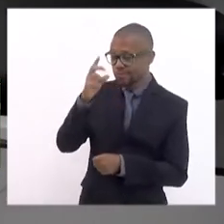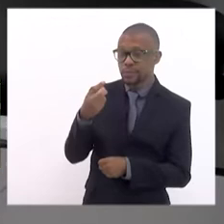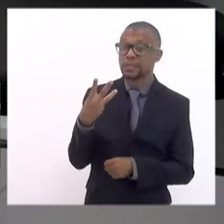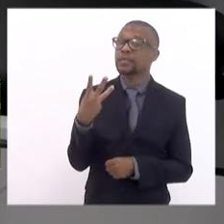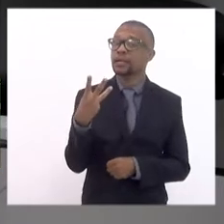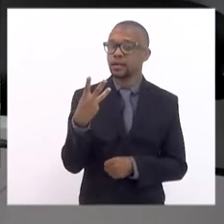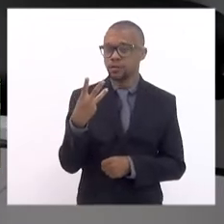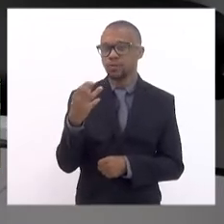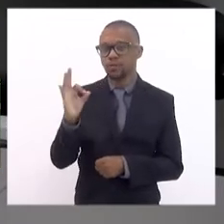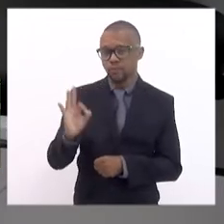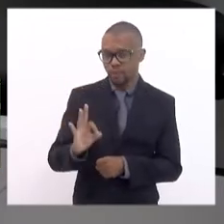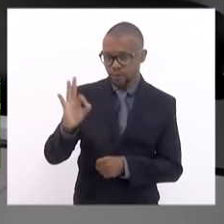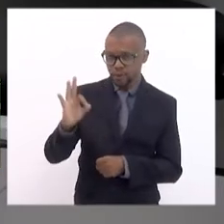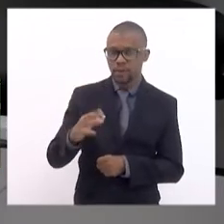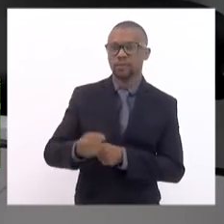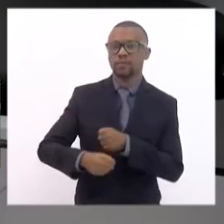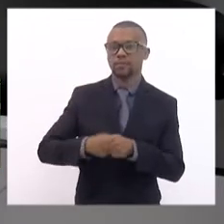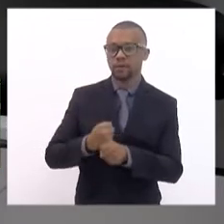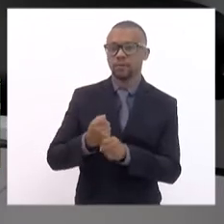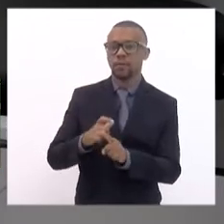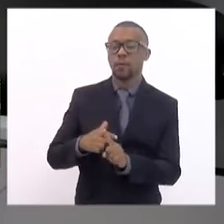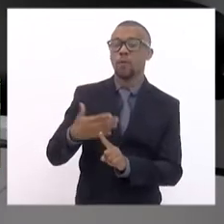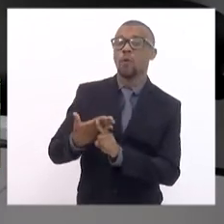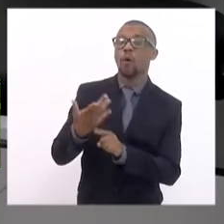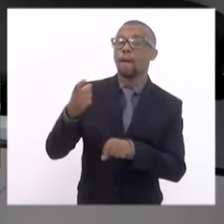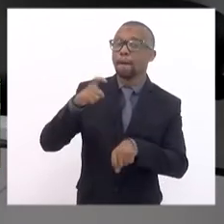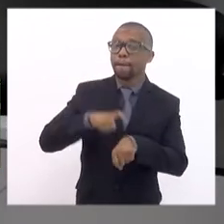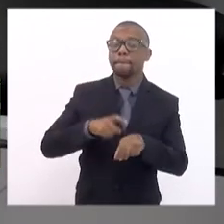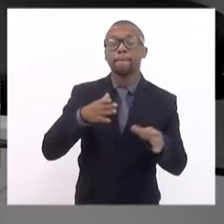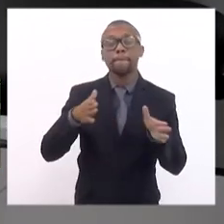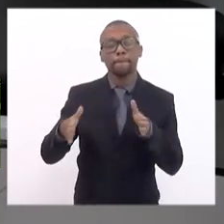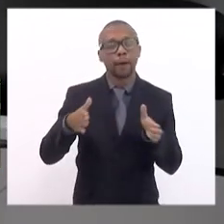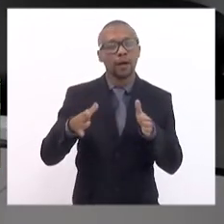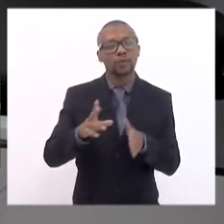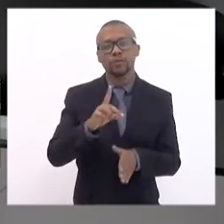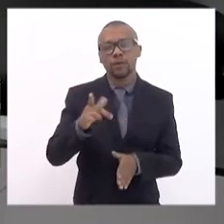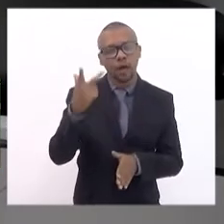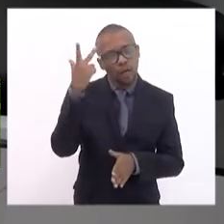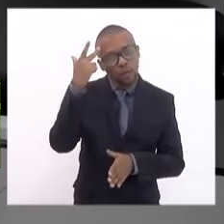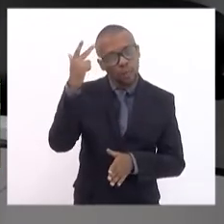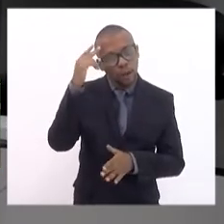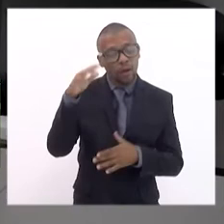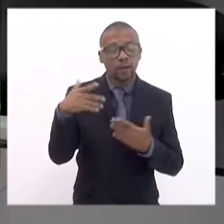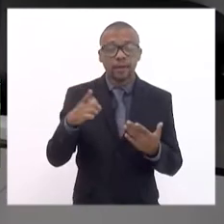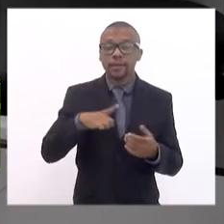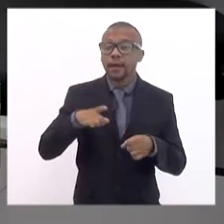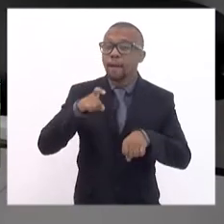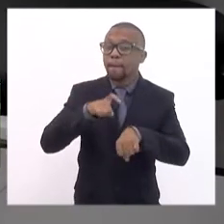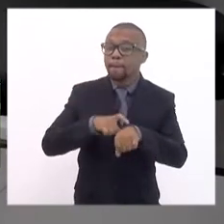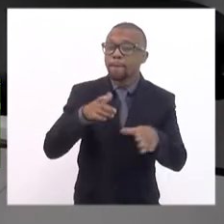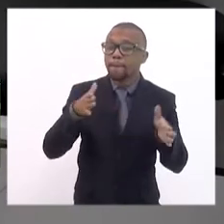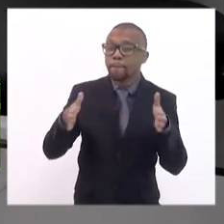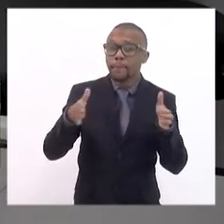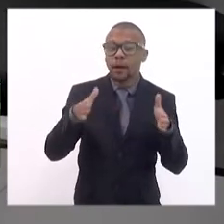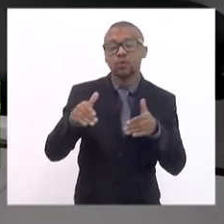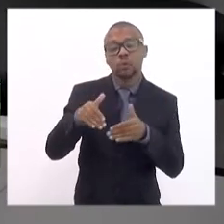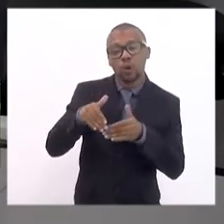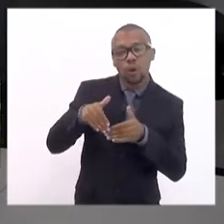3% ao ano, e com os mesmos prazos das linhas normais, ou seja, ele tem uma carência, ele tem um prazo longo para